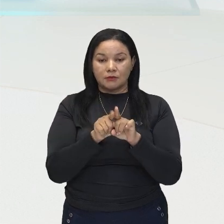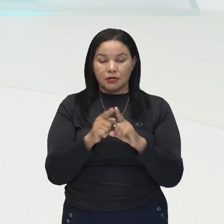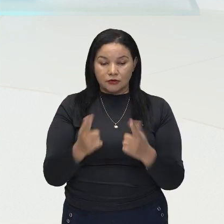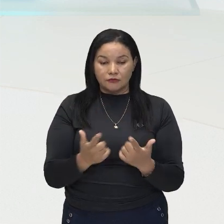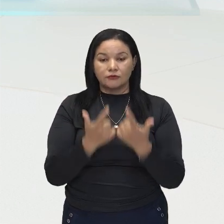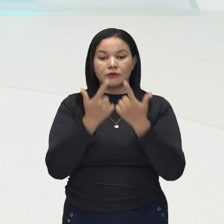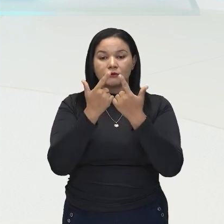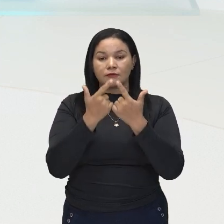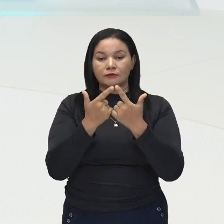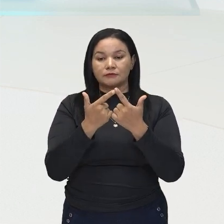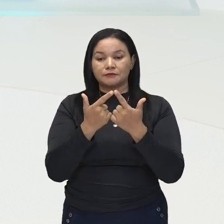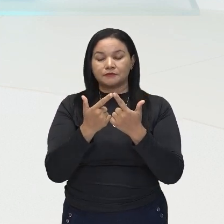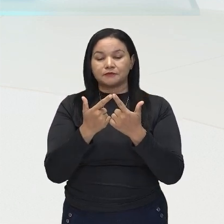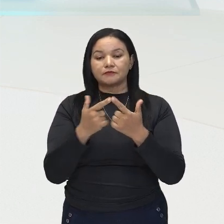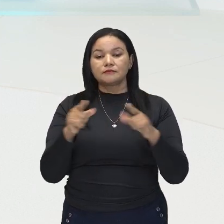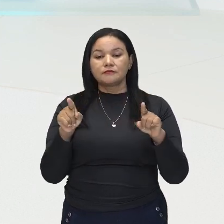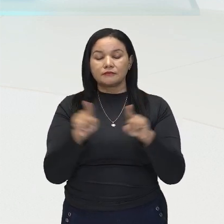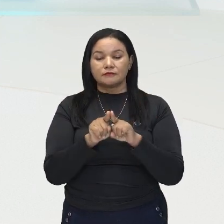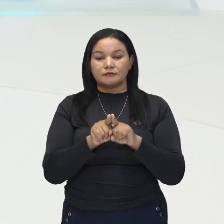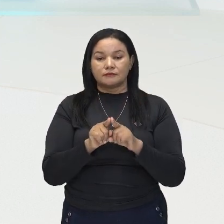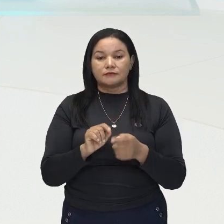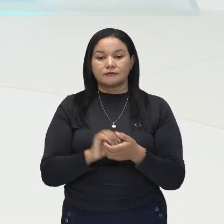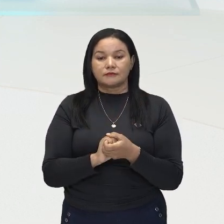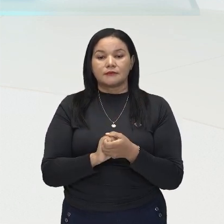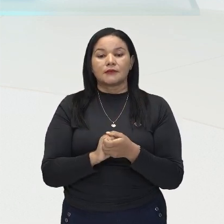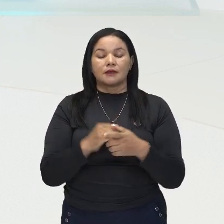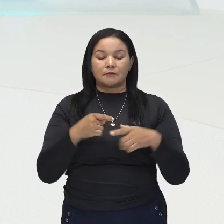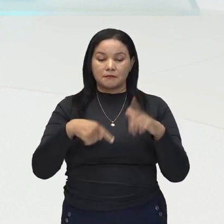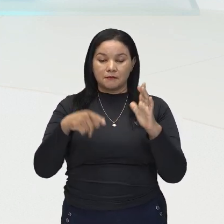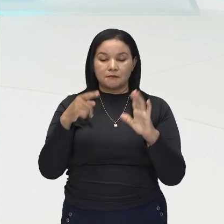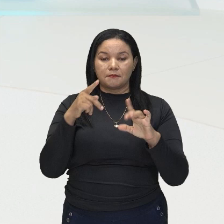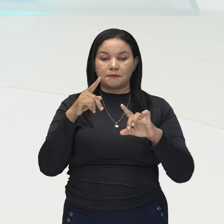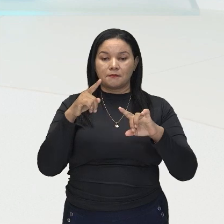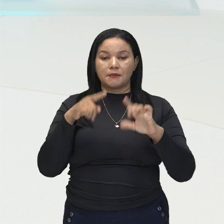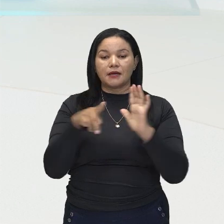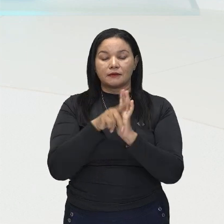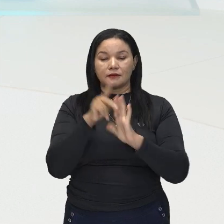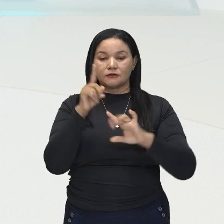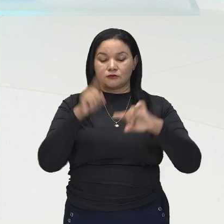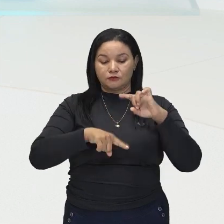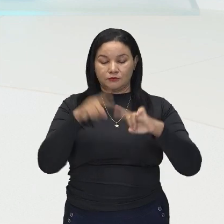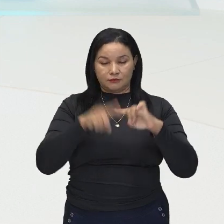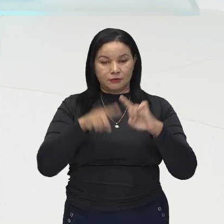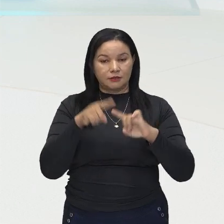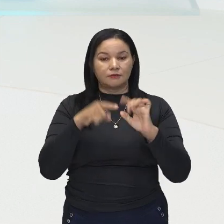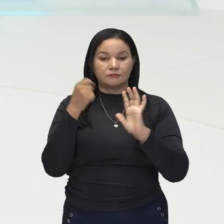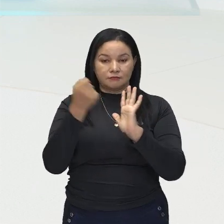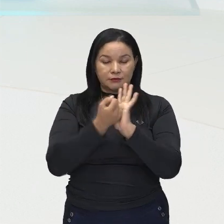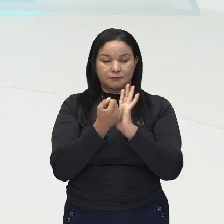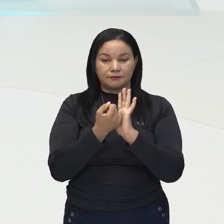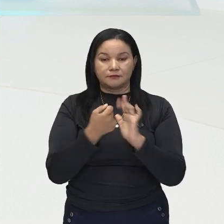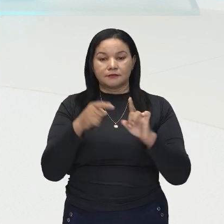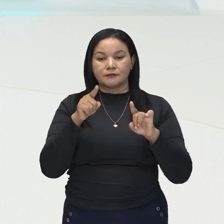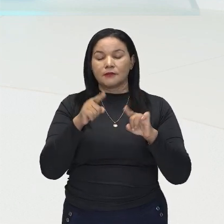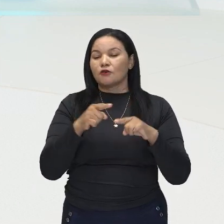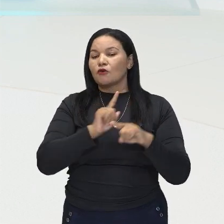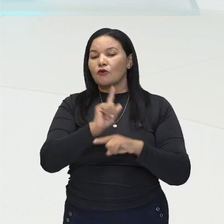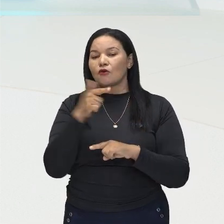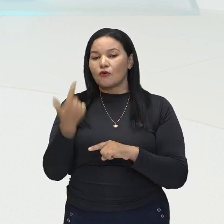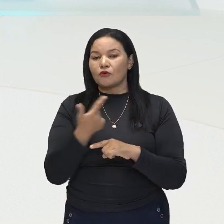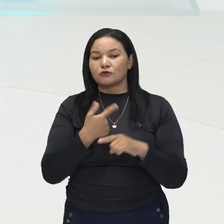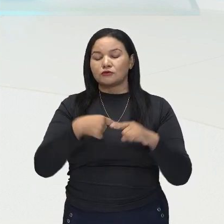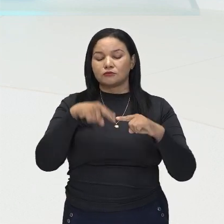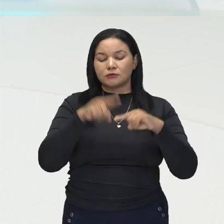Amazonas. E isso seriam o quê? Bens materiais. Quando falamos de bens imateriais,